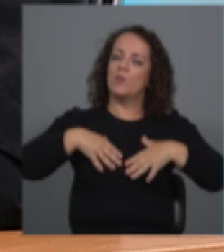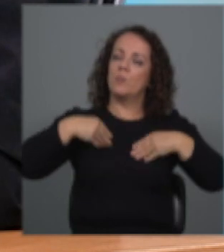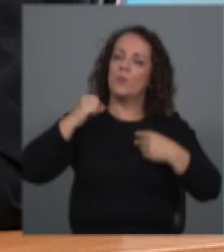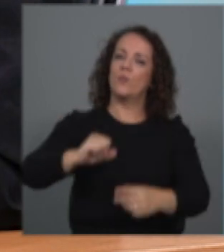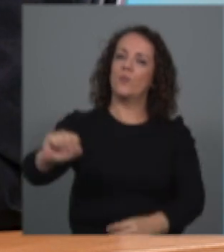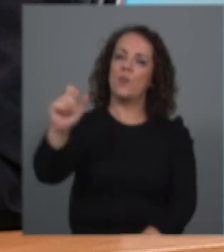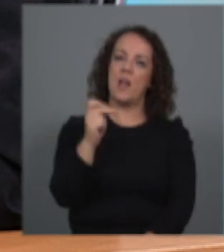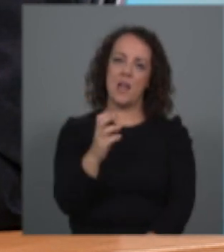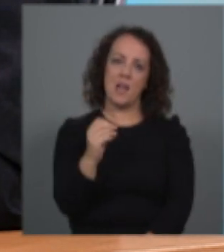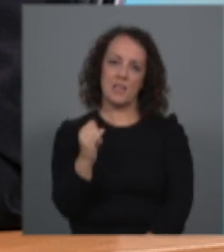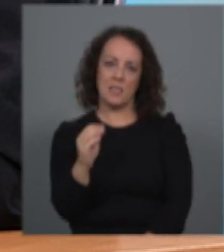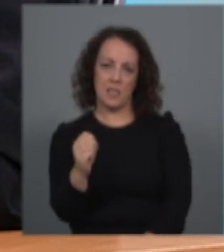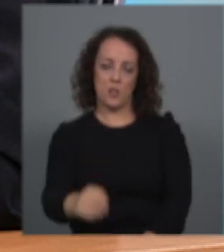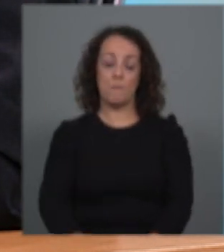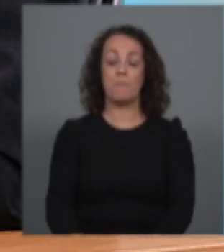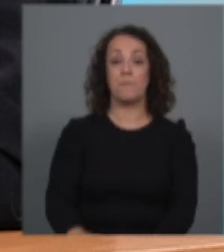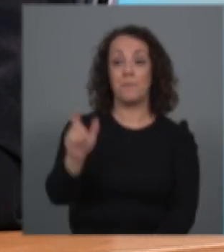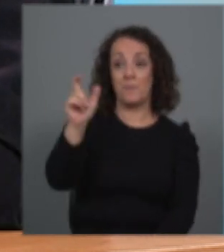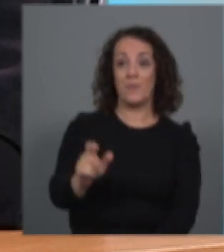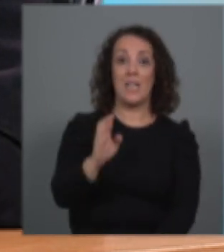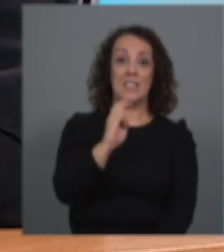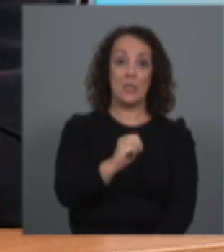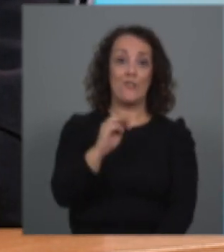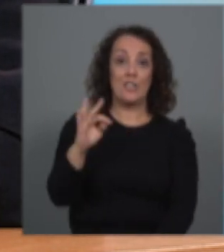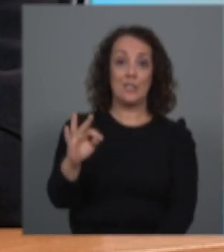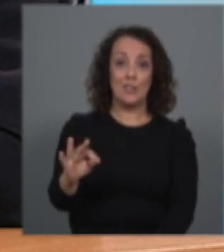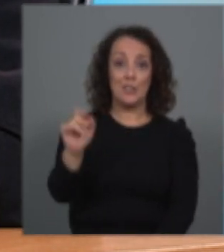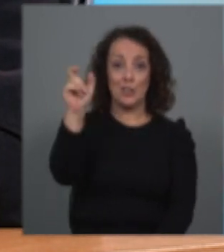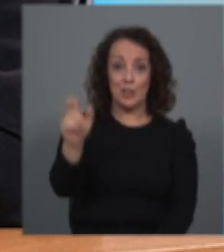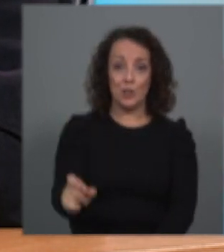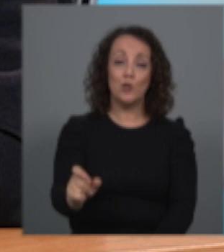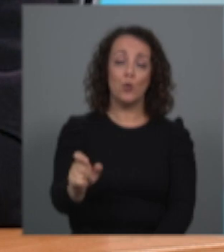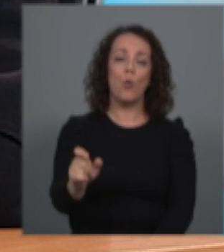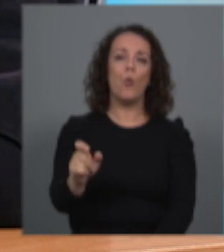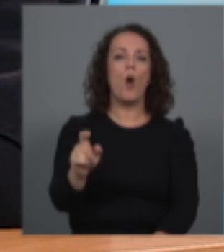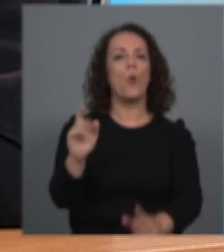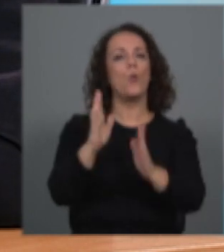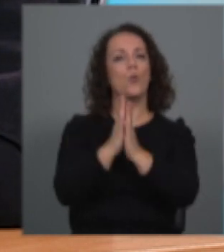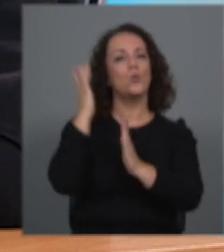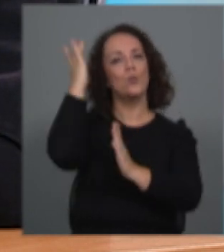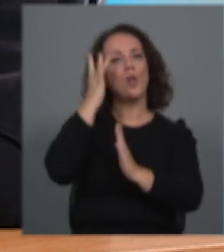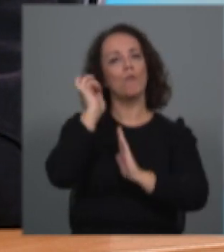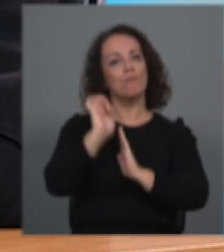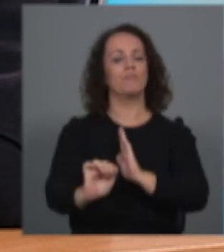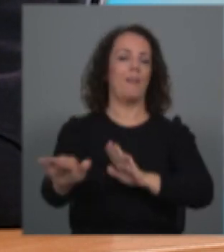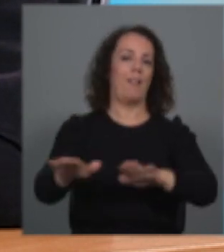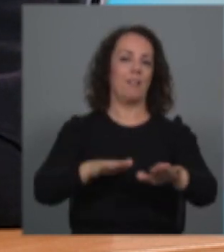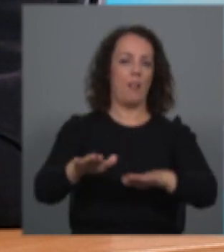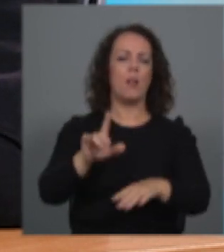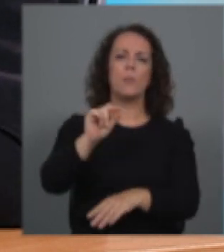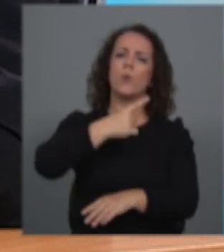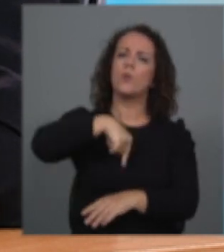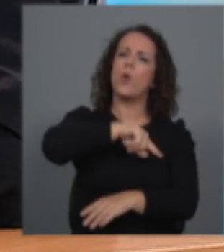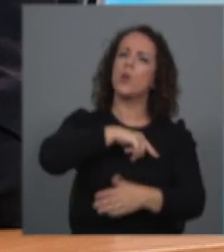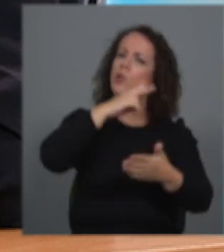São Francisco é padroeiro da Itália. E também nós o estudamos na literatura